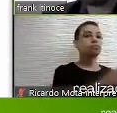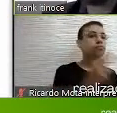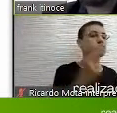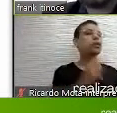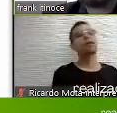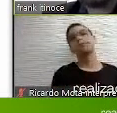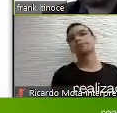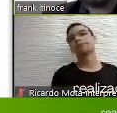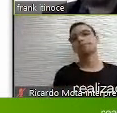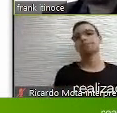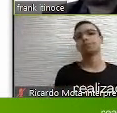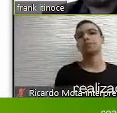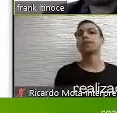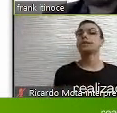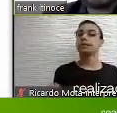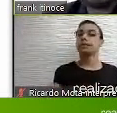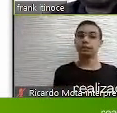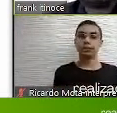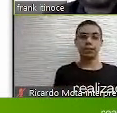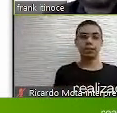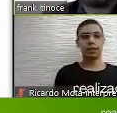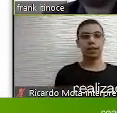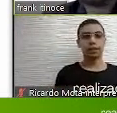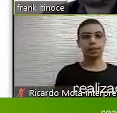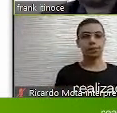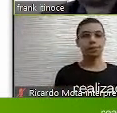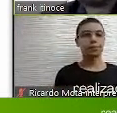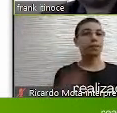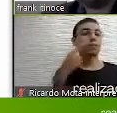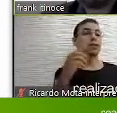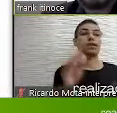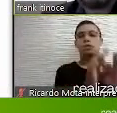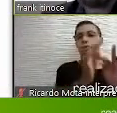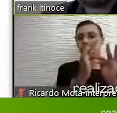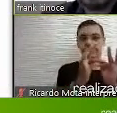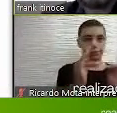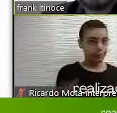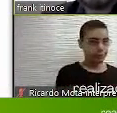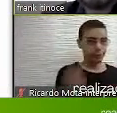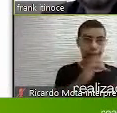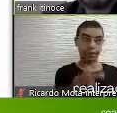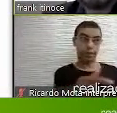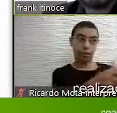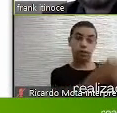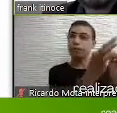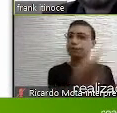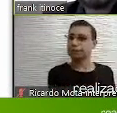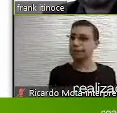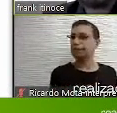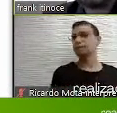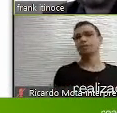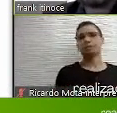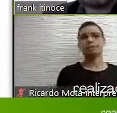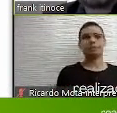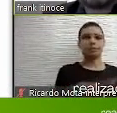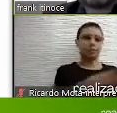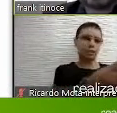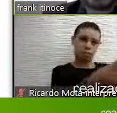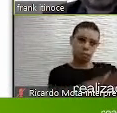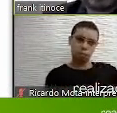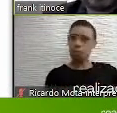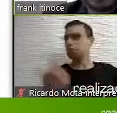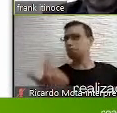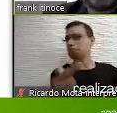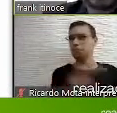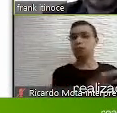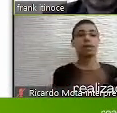LCB também, não são, esse é o mais simples então, que nem vai planta, e a gente já aprova